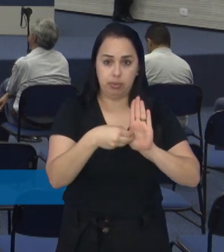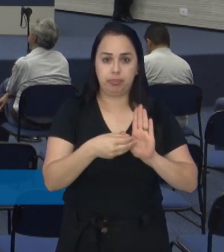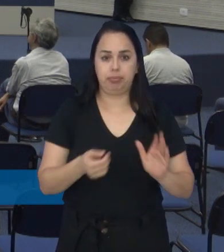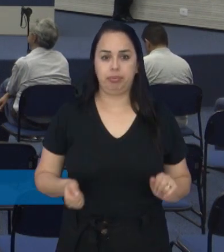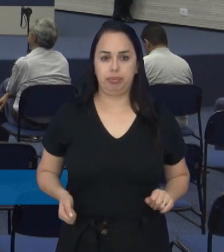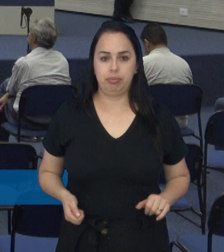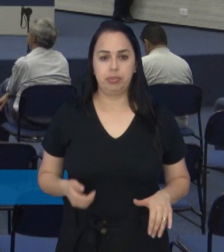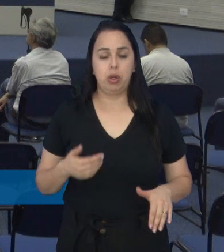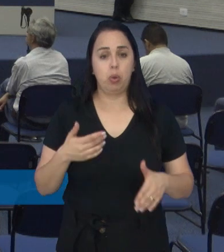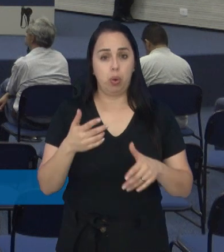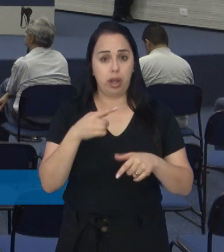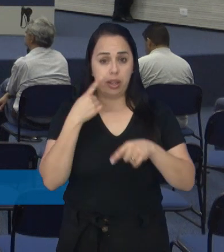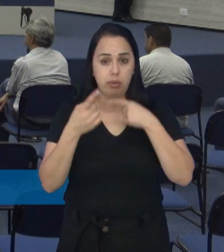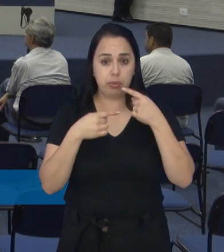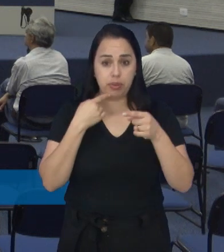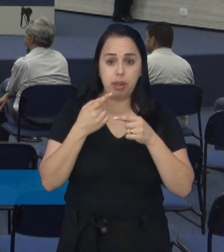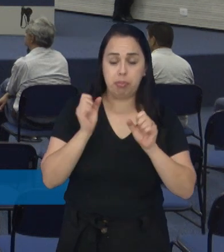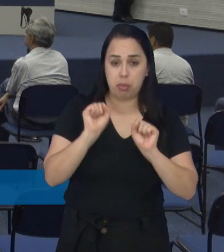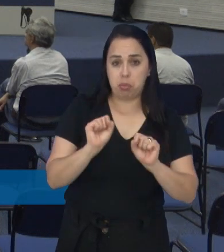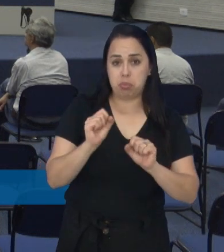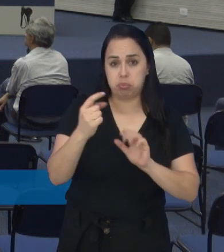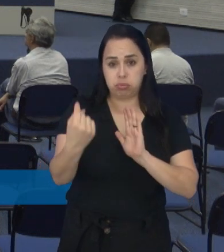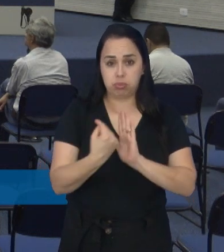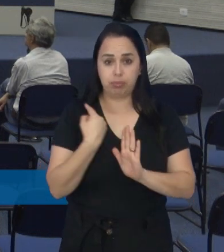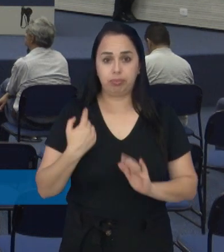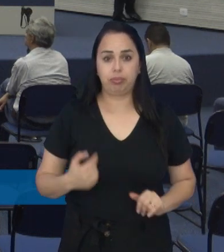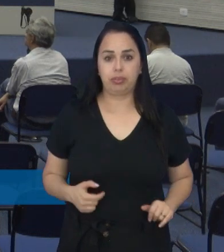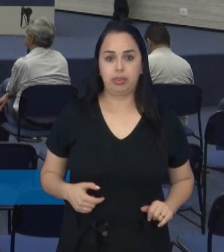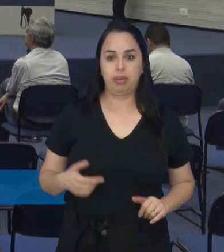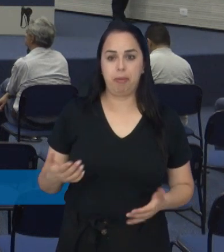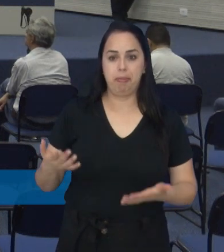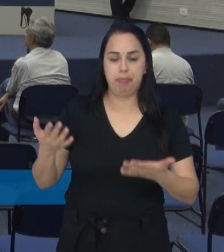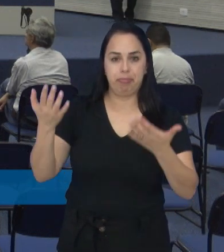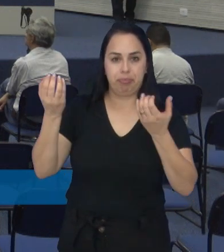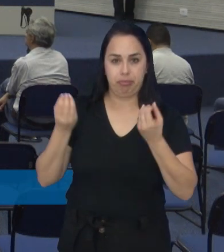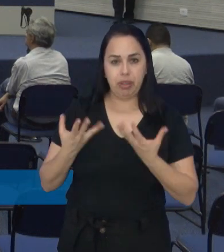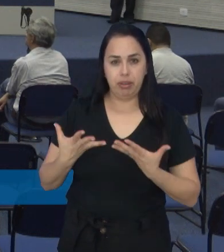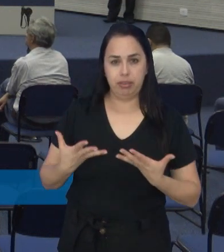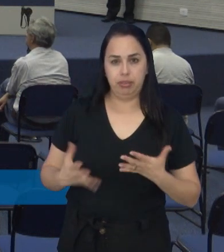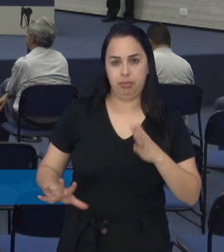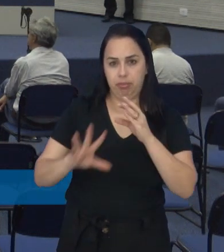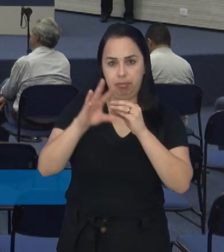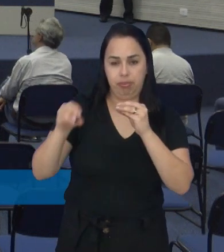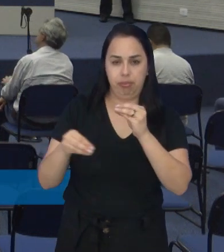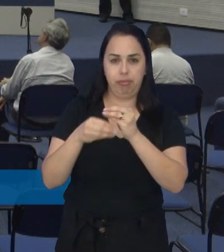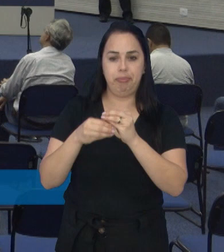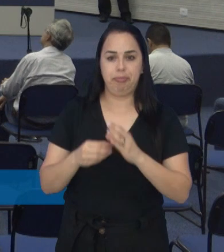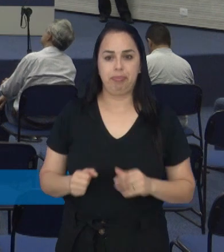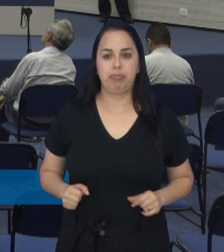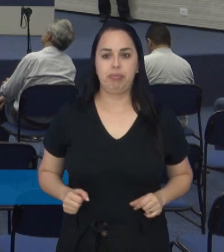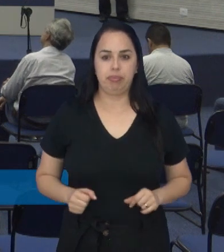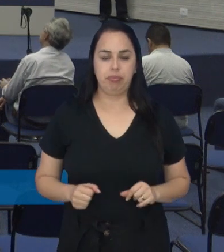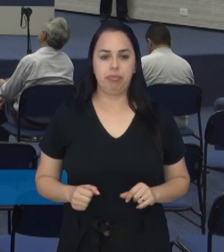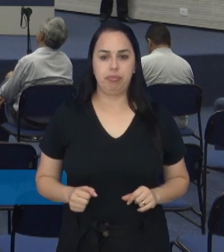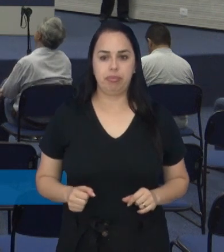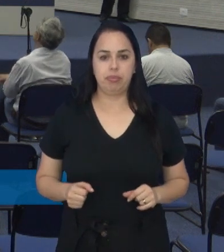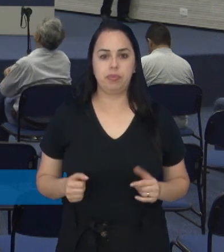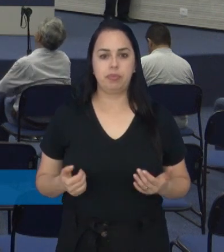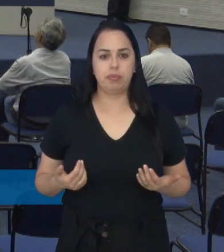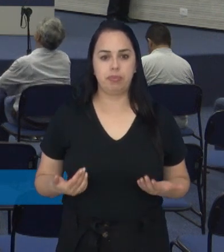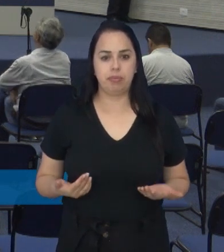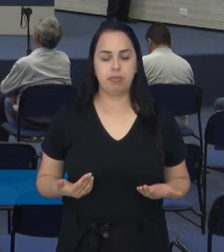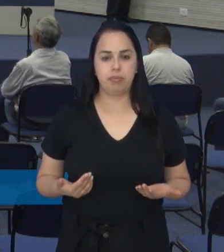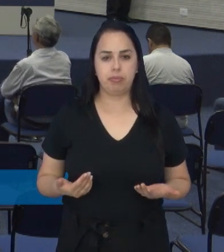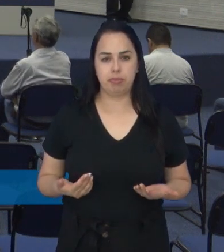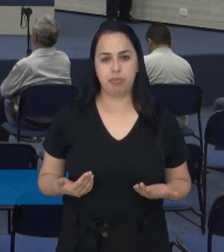qualquer dúvida a gente está aqui à disposição e Oswaldo permita complementar vereadora é esse é uma